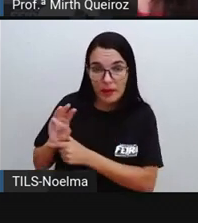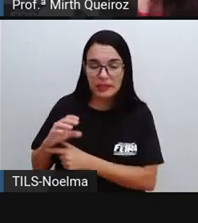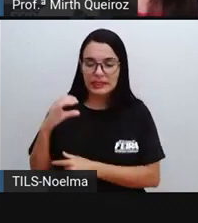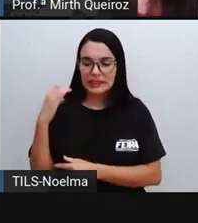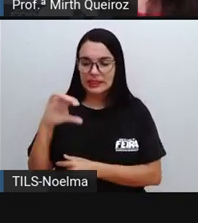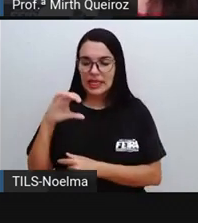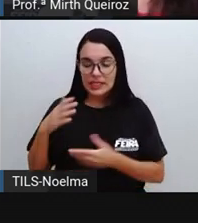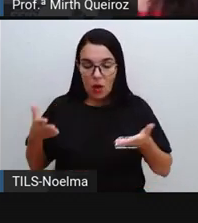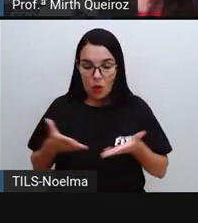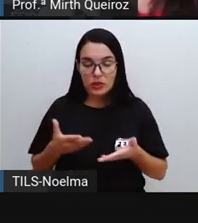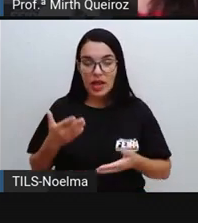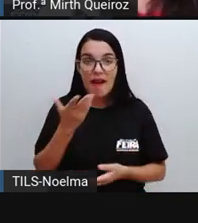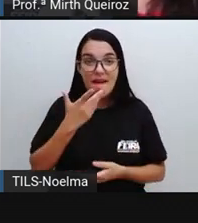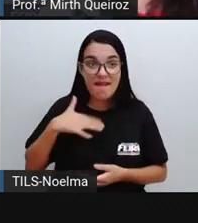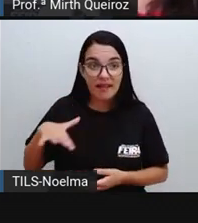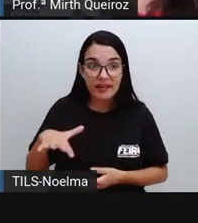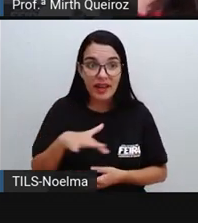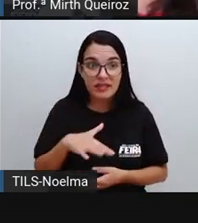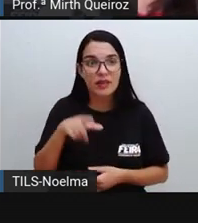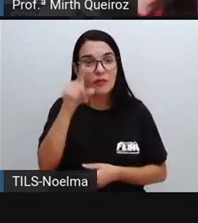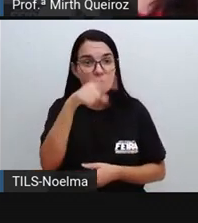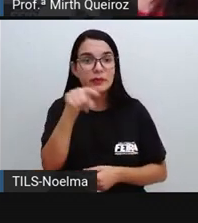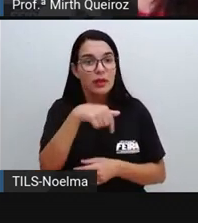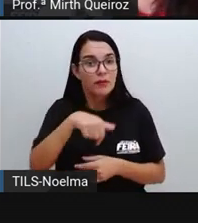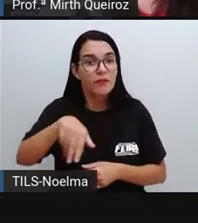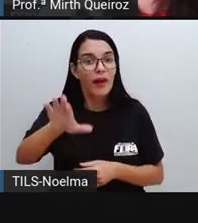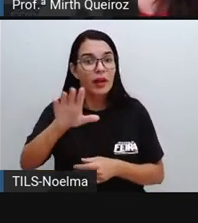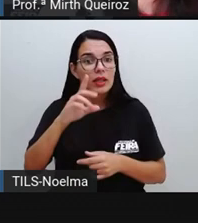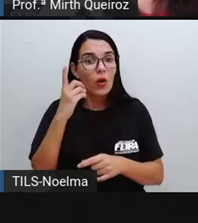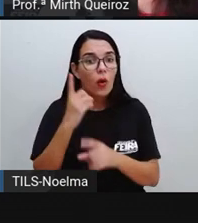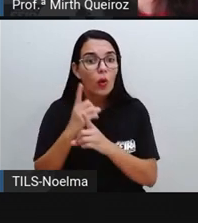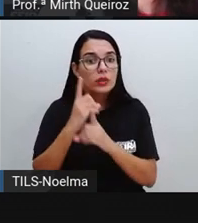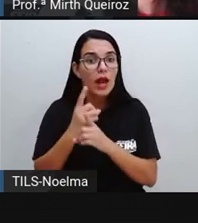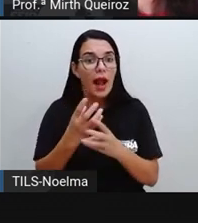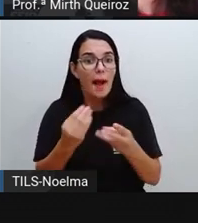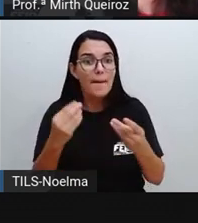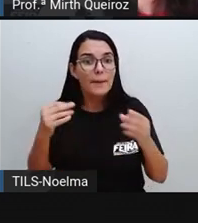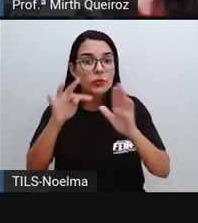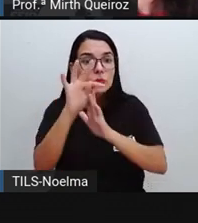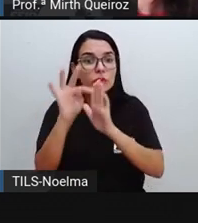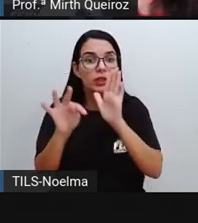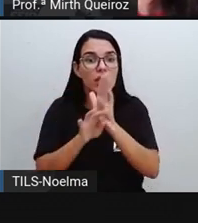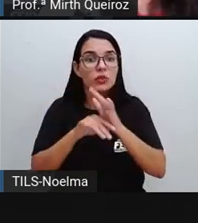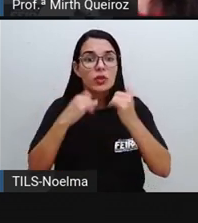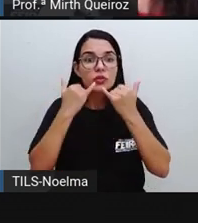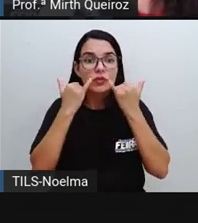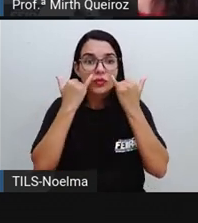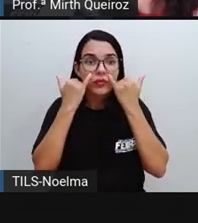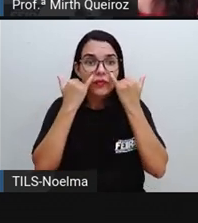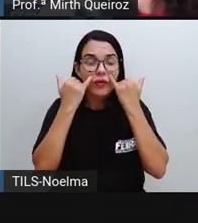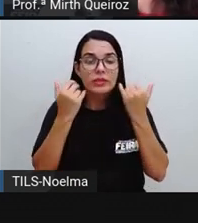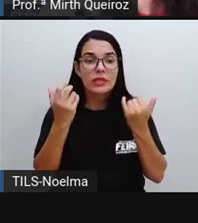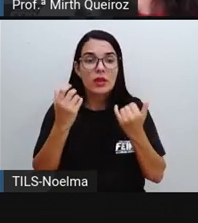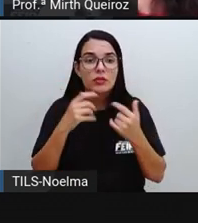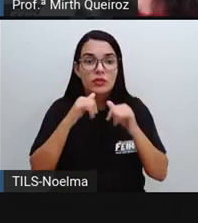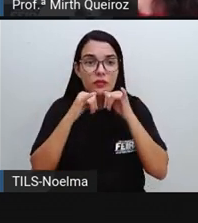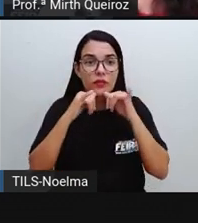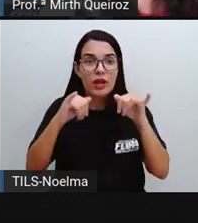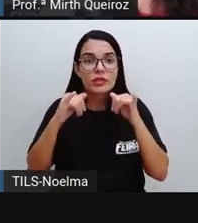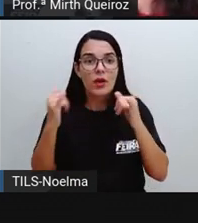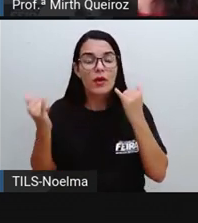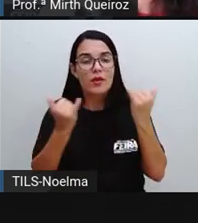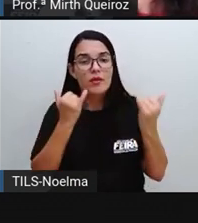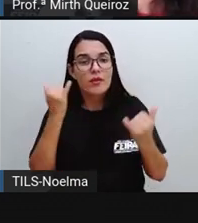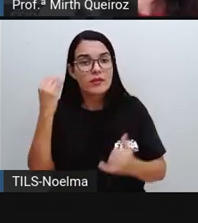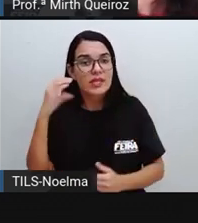Hoje das Crianças, que vocês vão encontrar aí vários textos de divulgação científica que tem a linguagem de vocês,